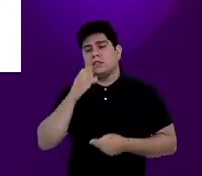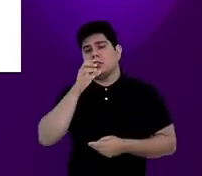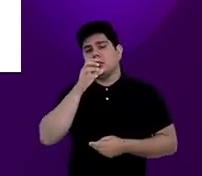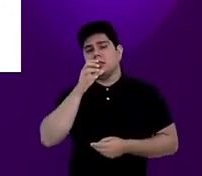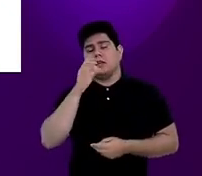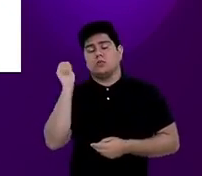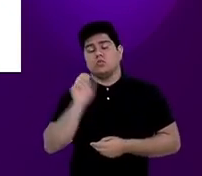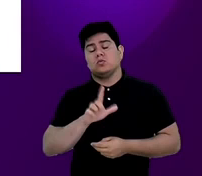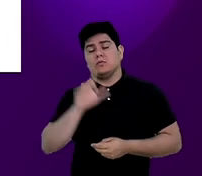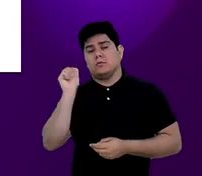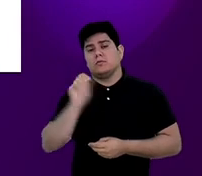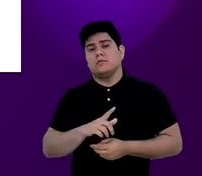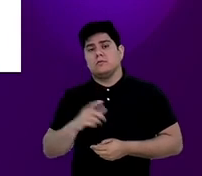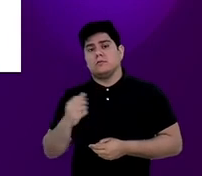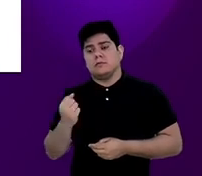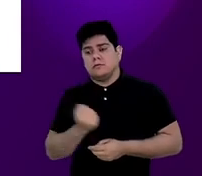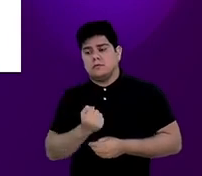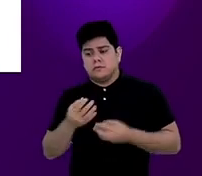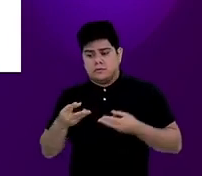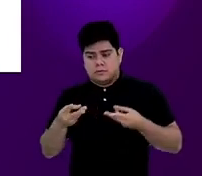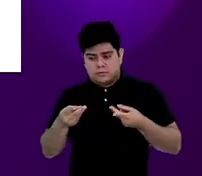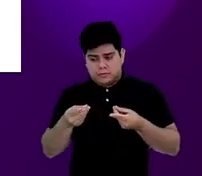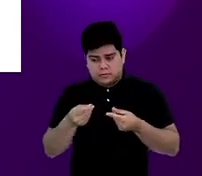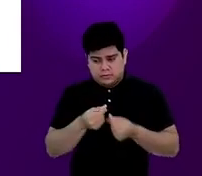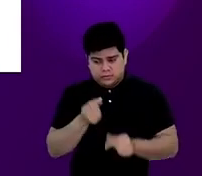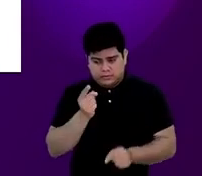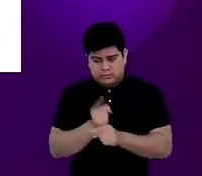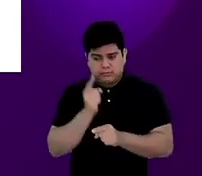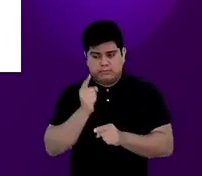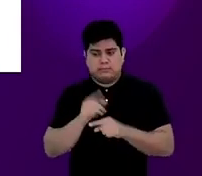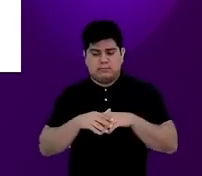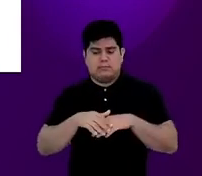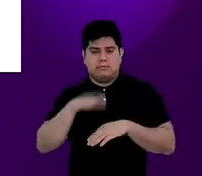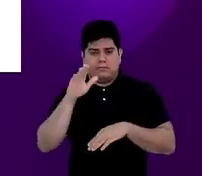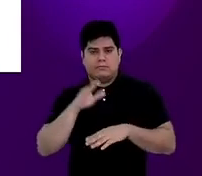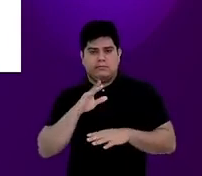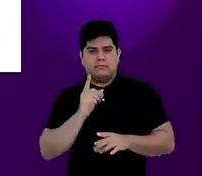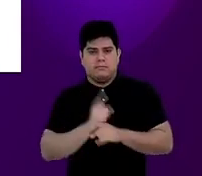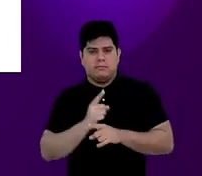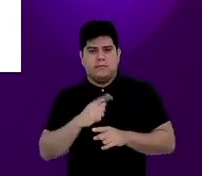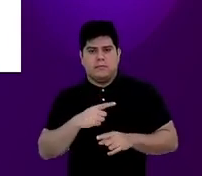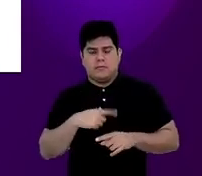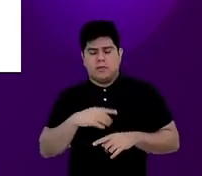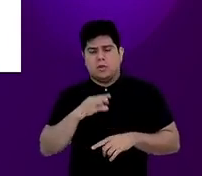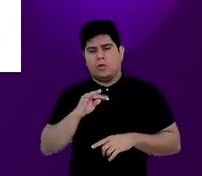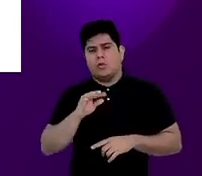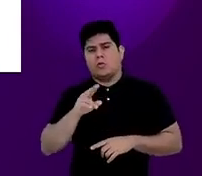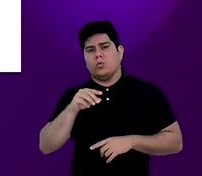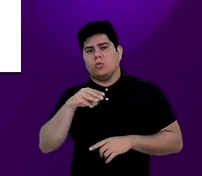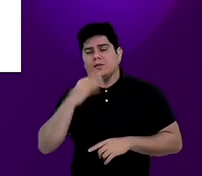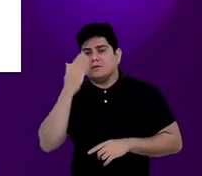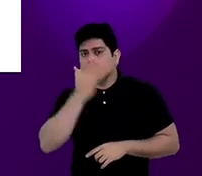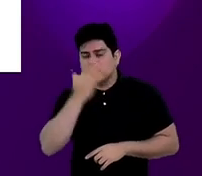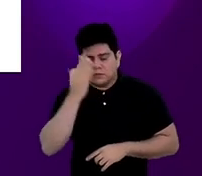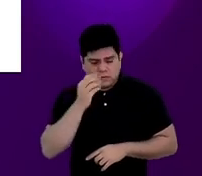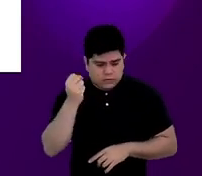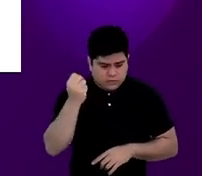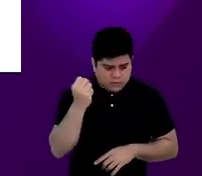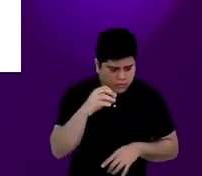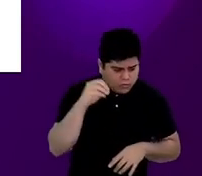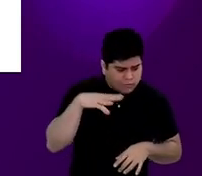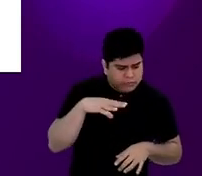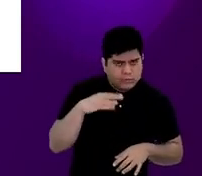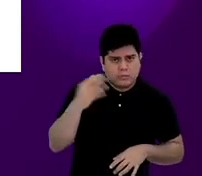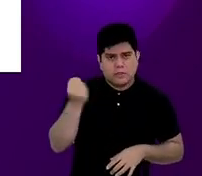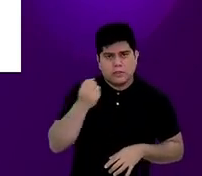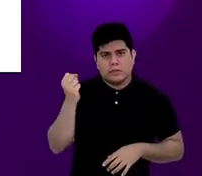que demonstrou ser mais acurado para estadiar esses pacientes e para encontrar tumores que às vezes são invisíveis na luz branca, e isso é